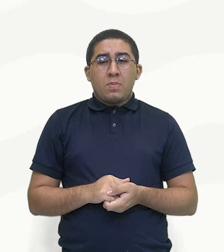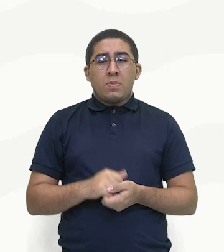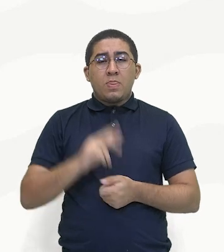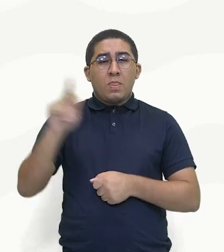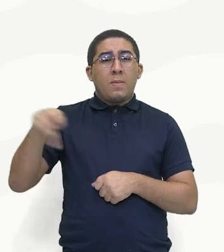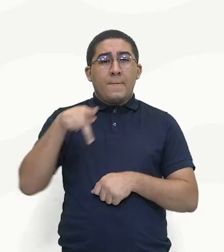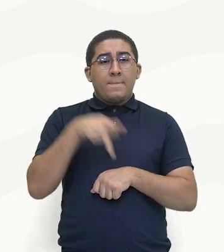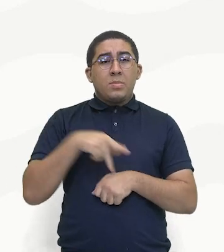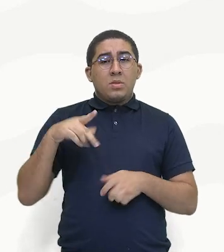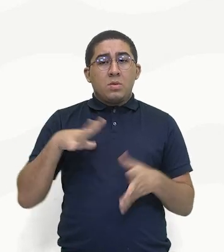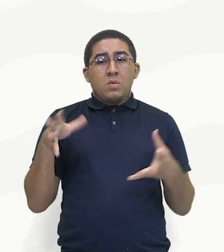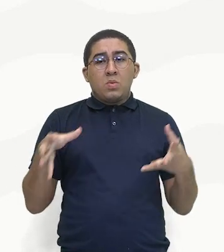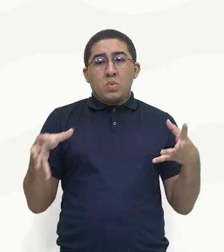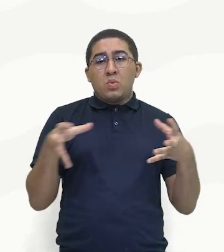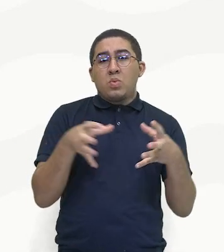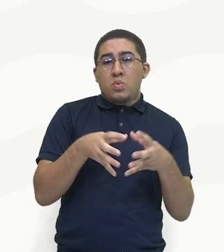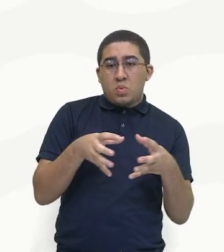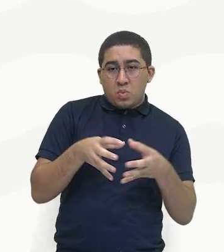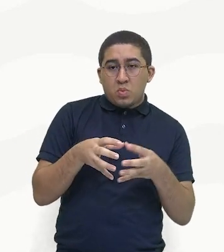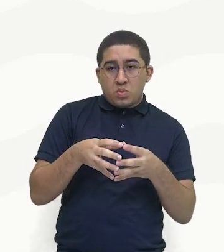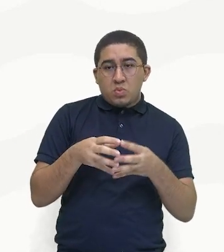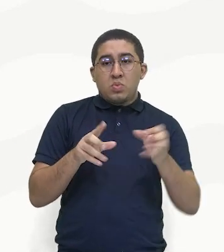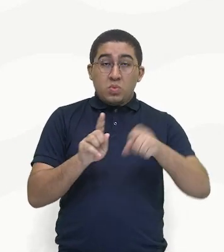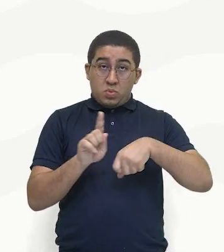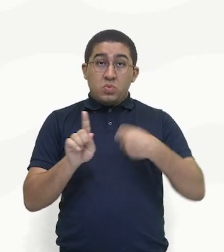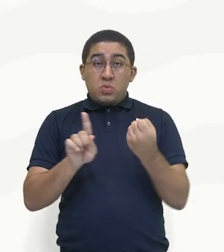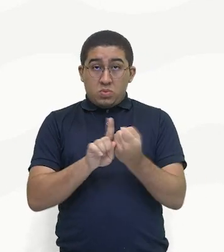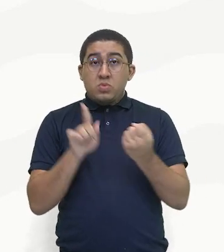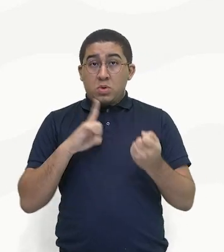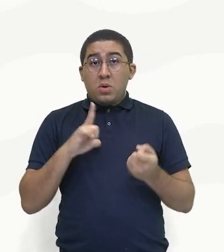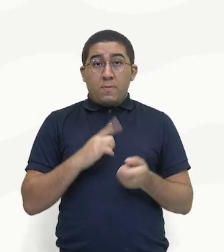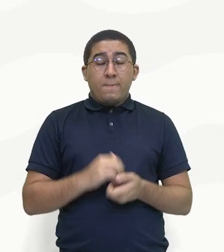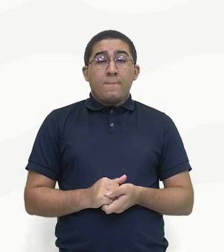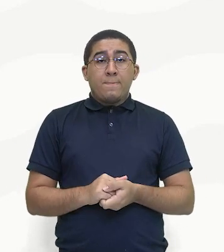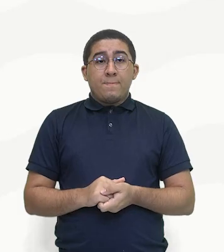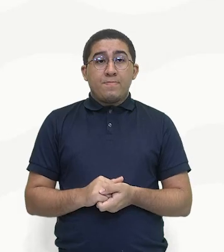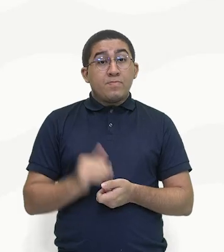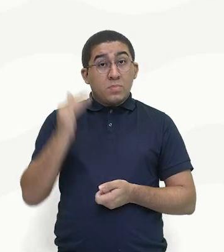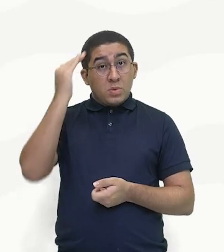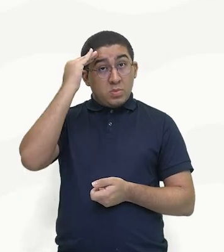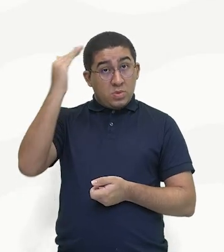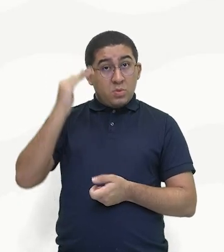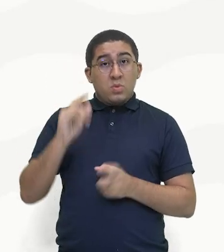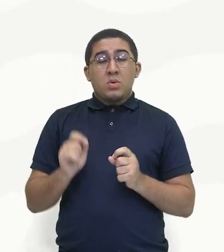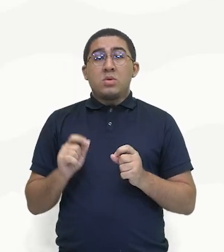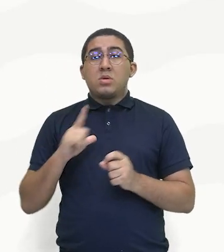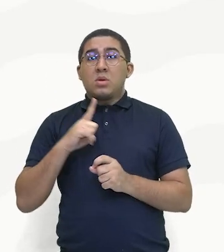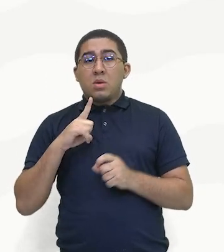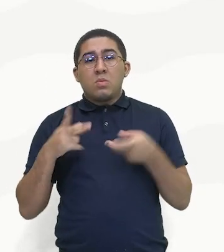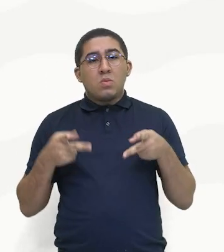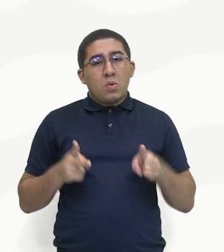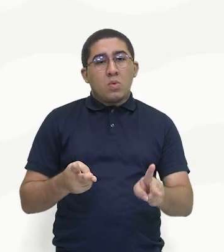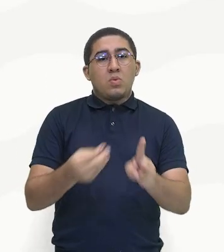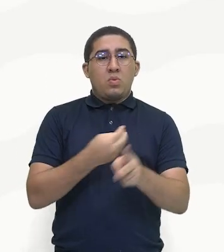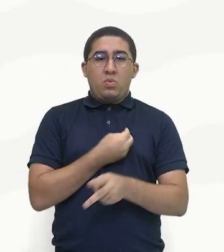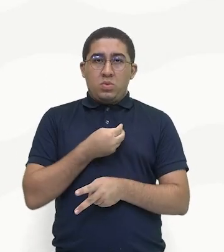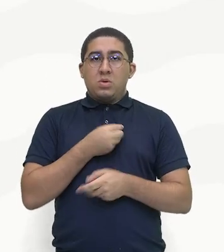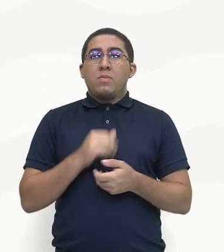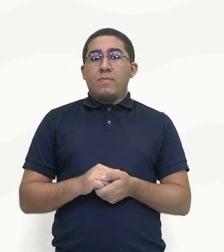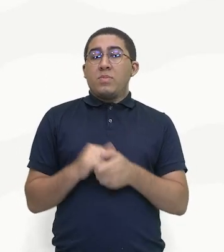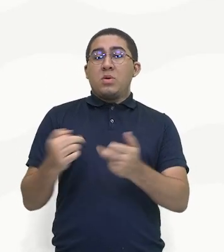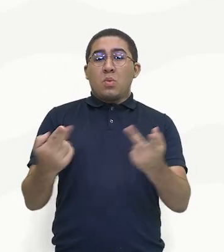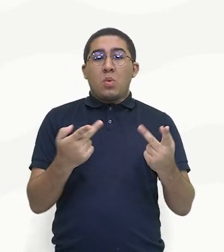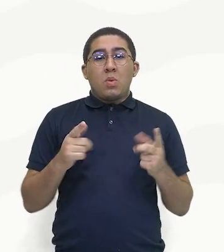esses grupos sociais, esses grupos que estão existindo e, principalmente, eles estão resistindo, assim